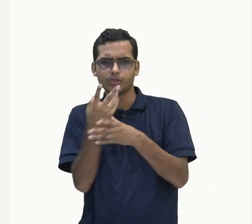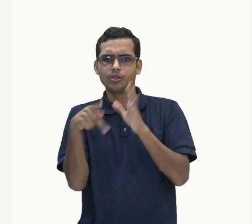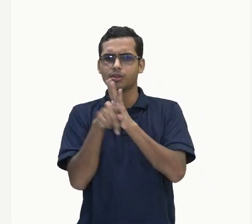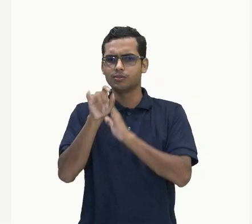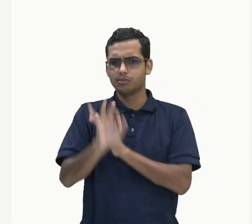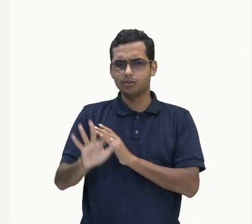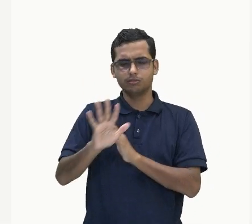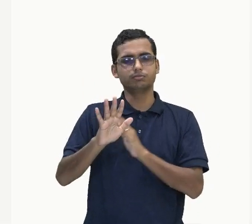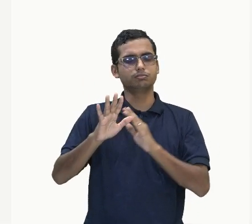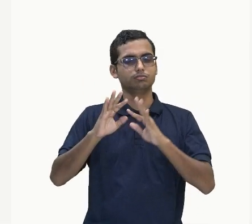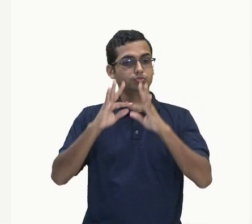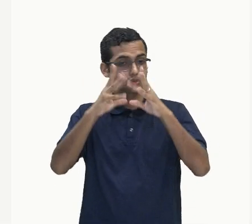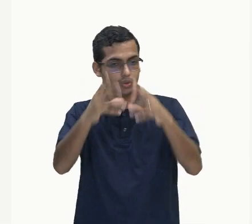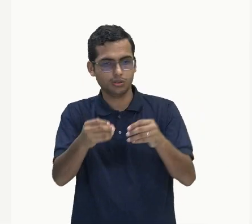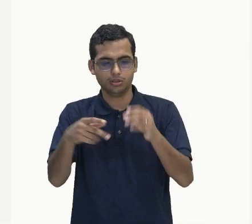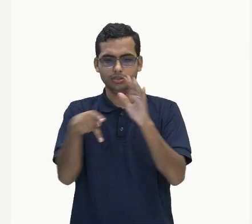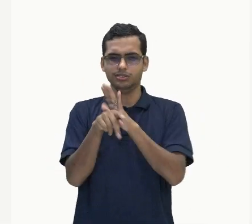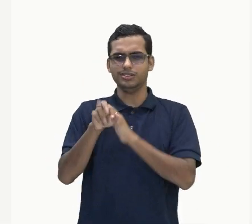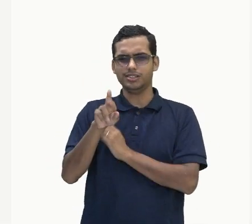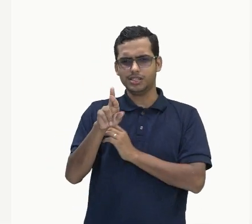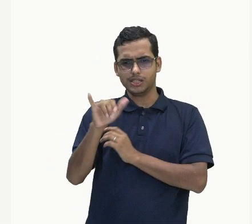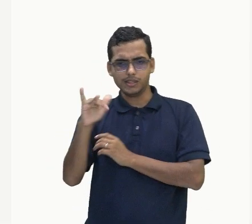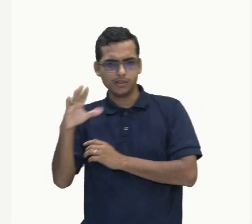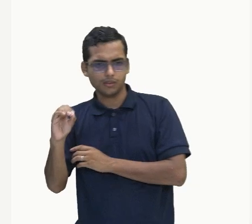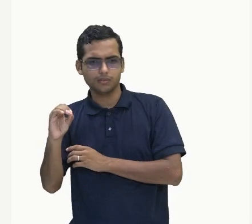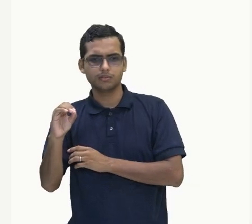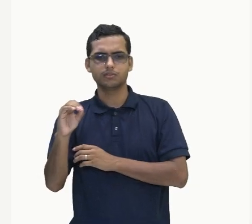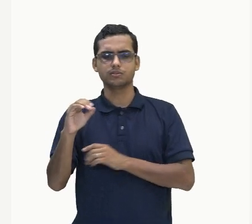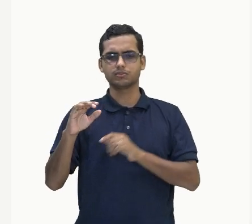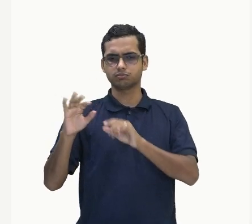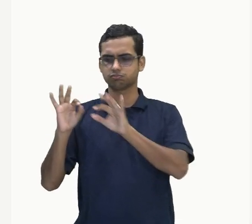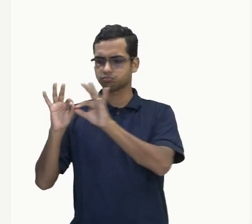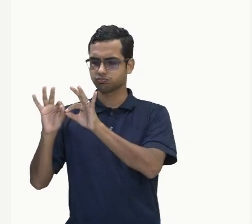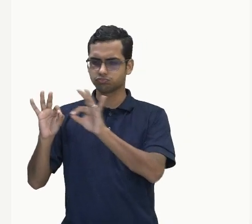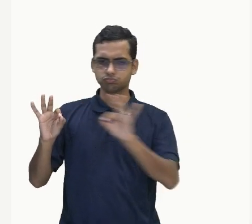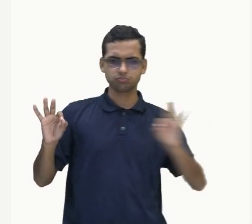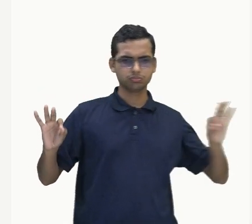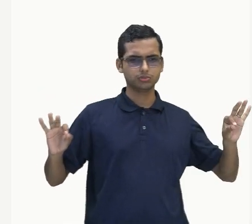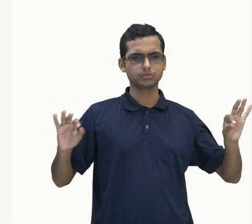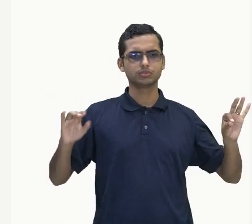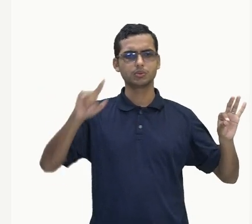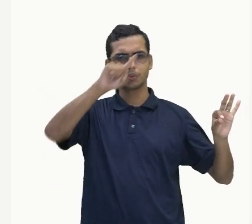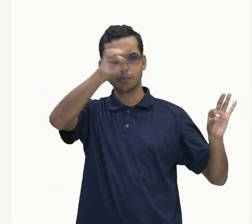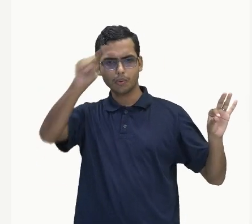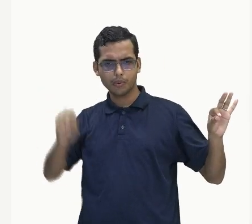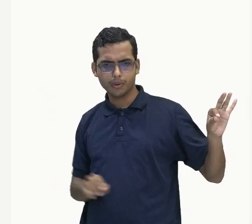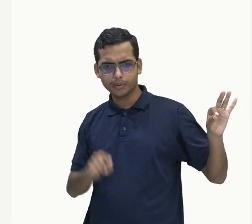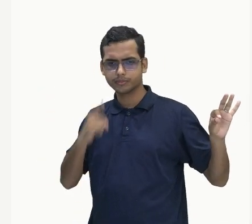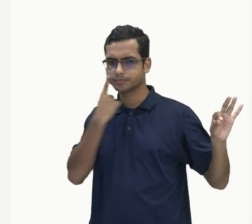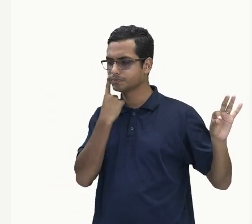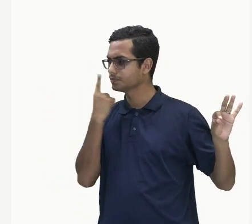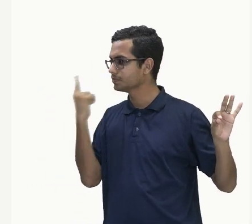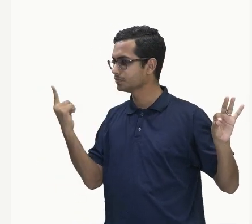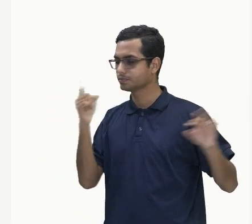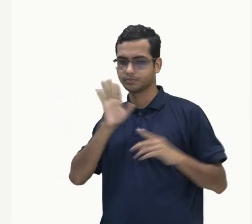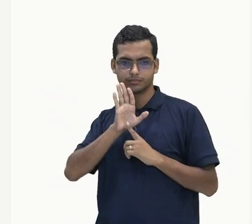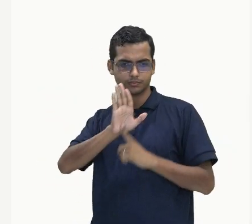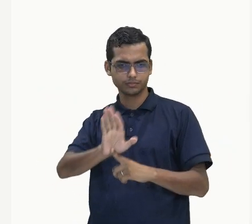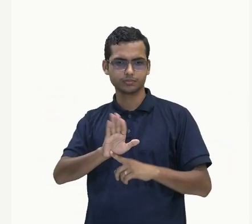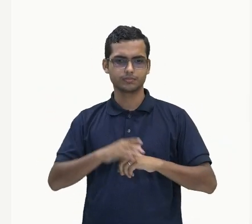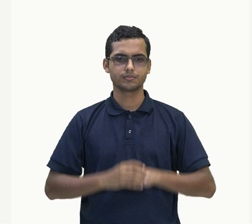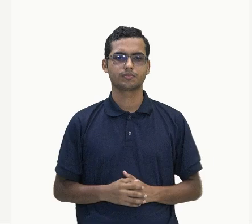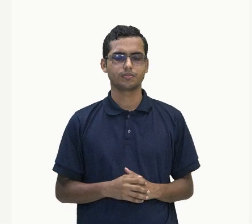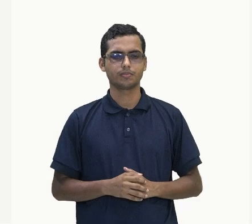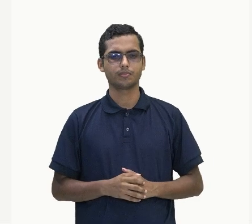todo raio luminoso que incide paralelo ao eixo principal, aqui eles estão, ó, incidindo paralelo ao